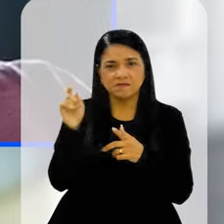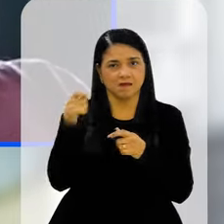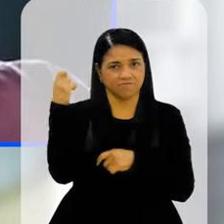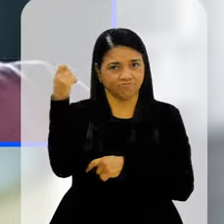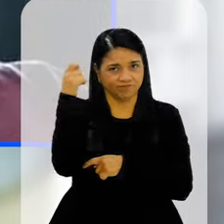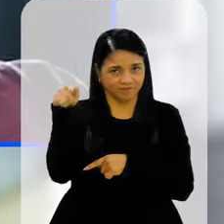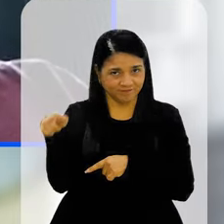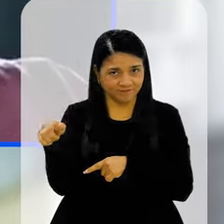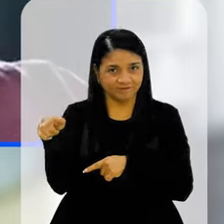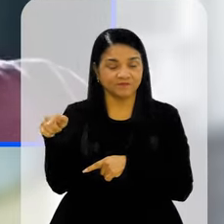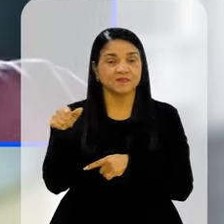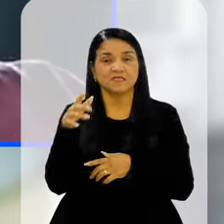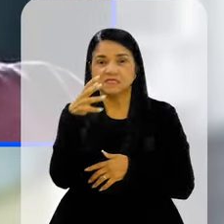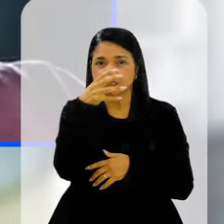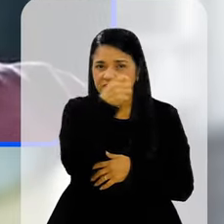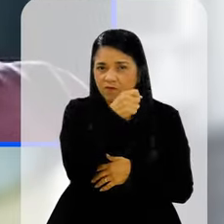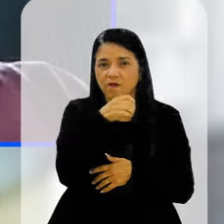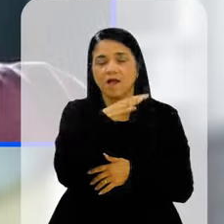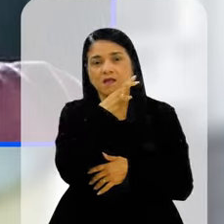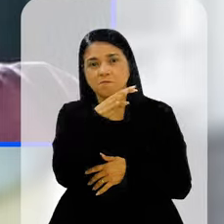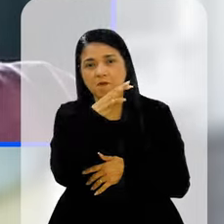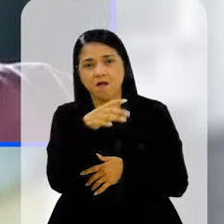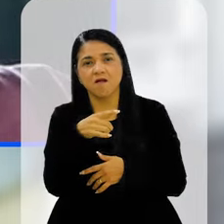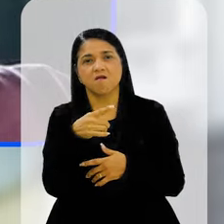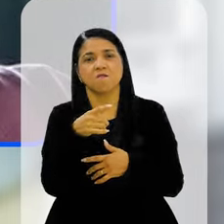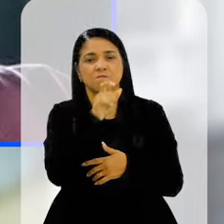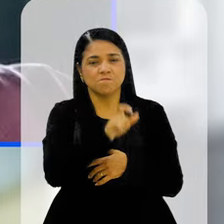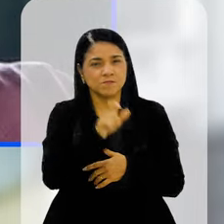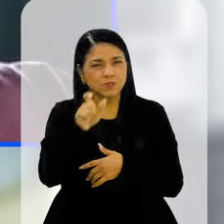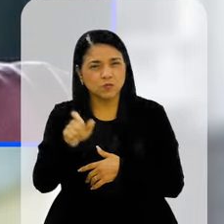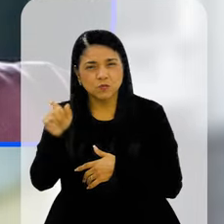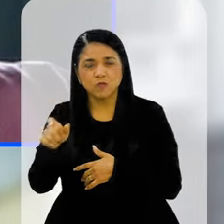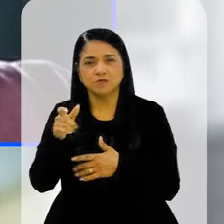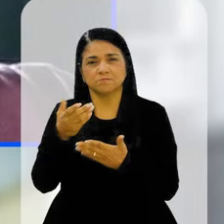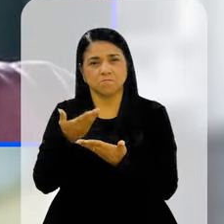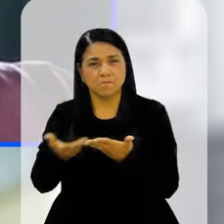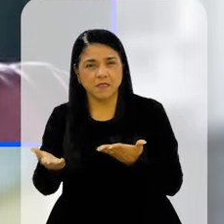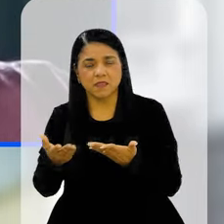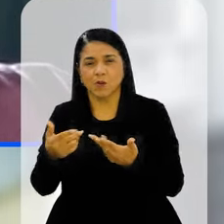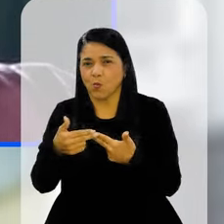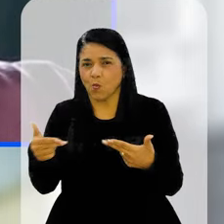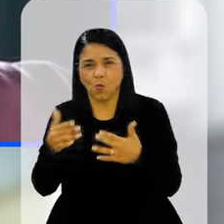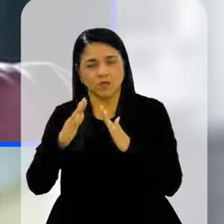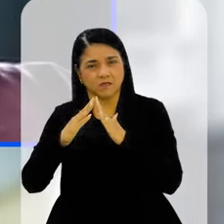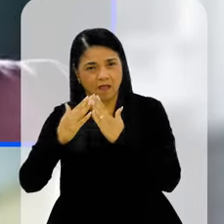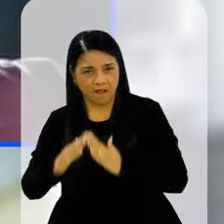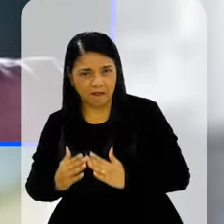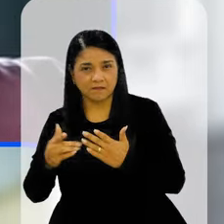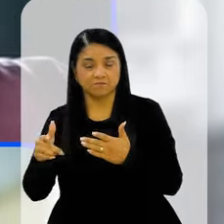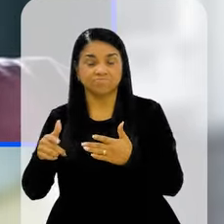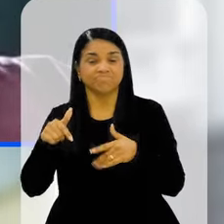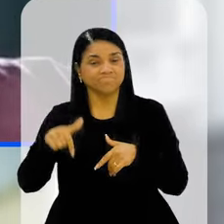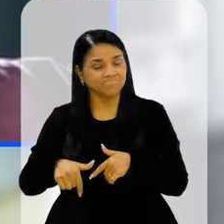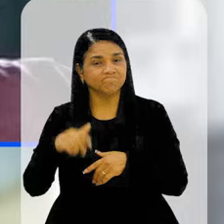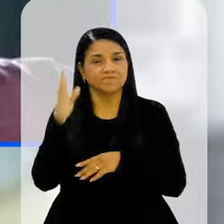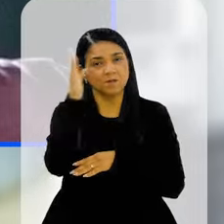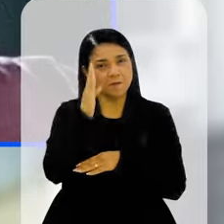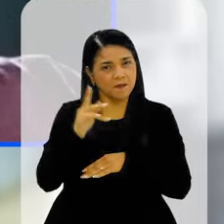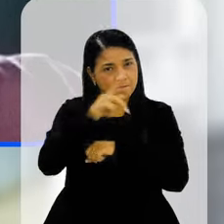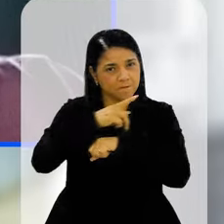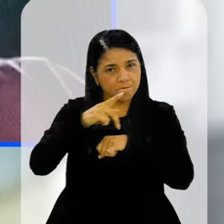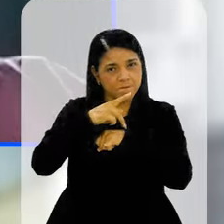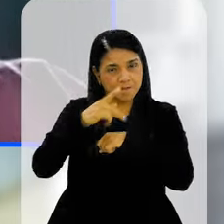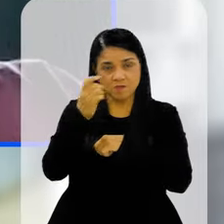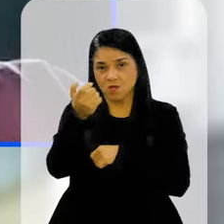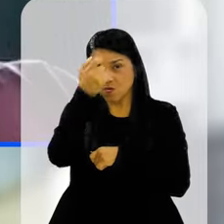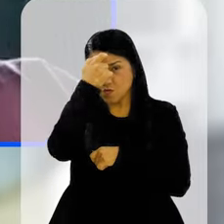do Rio Grande do Sul, no sentido de salvar alguns animais e pessoas que perderam seus bens. Ou seja, acho que cada vez o